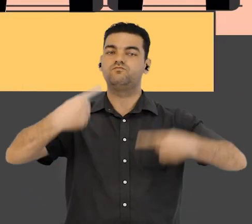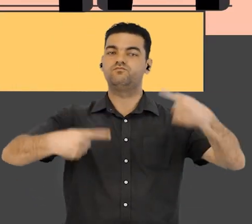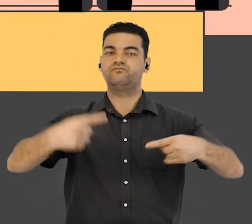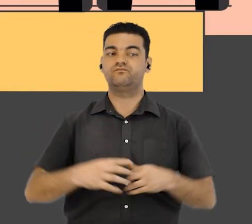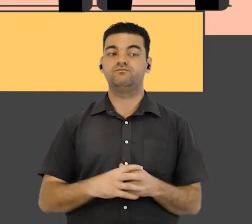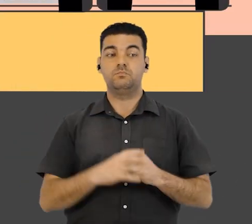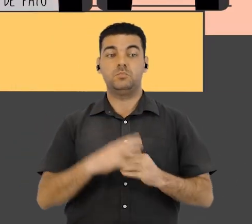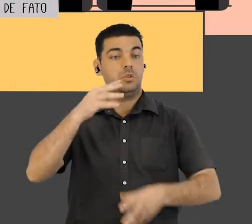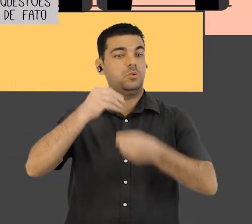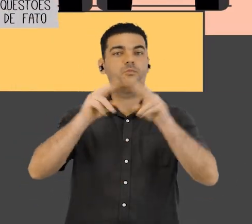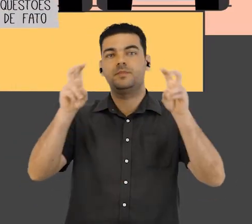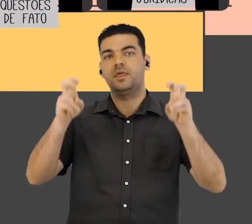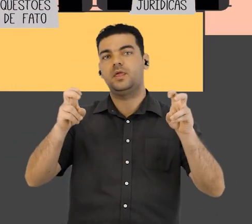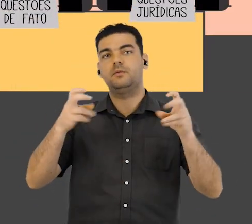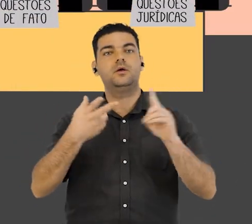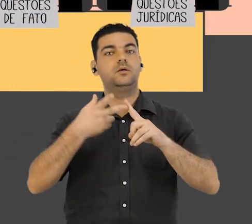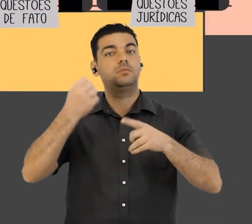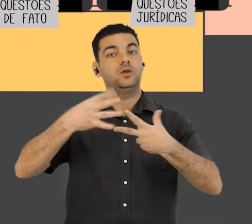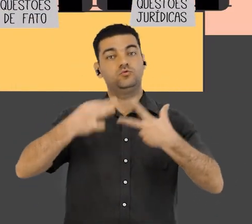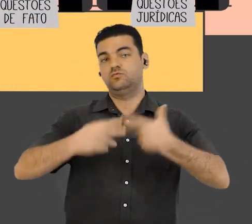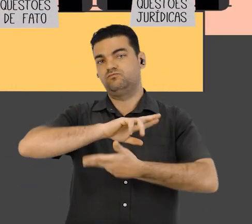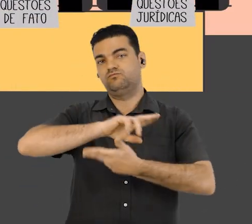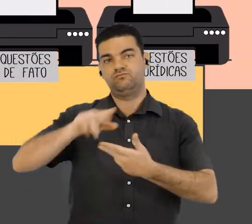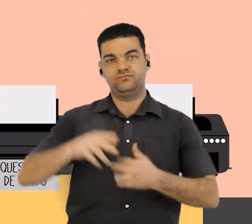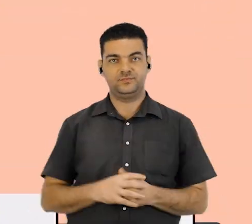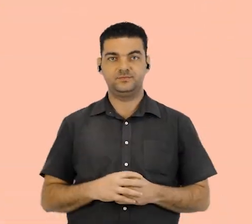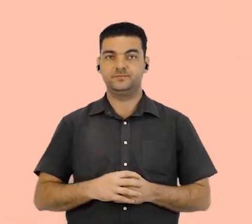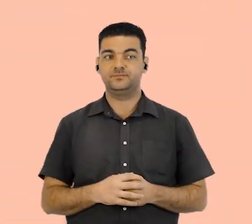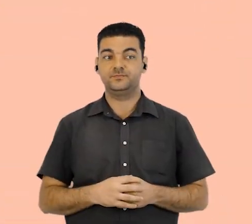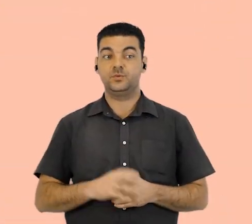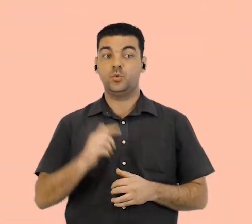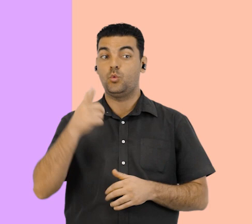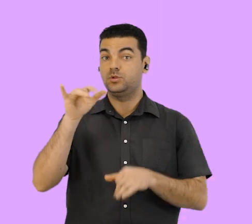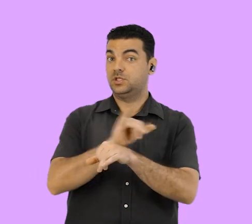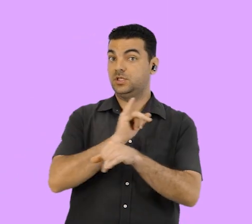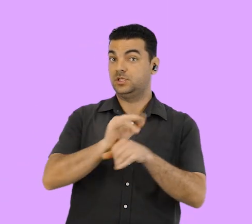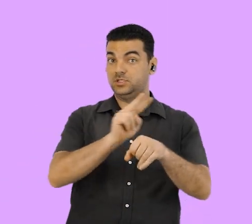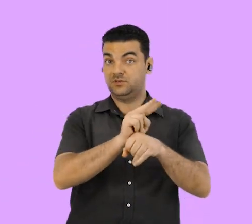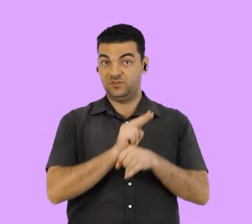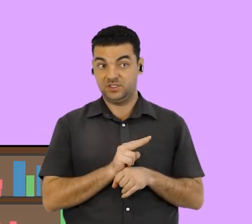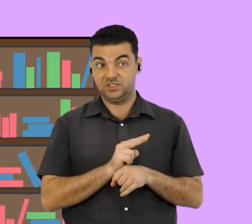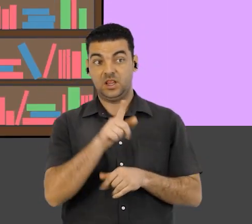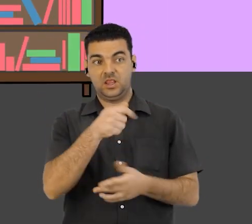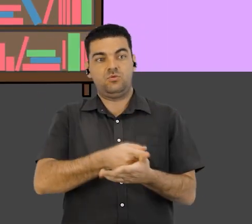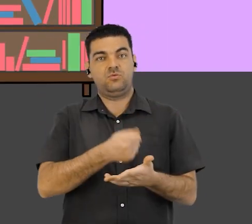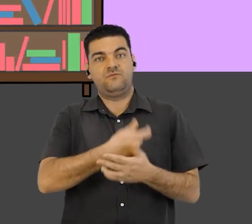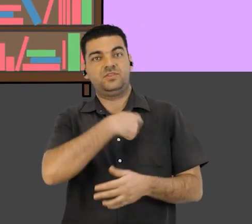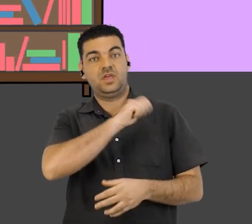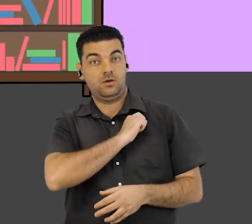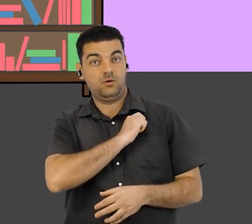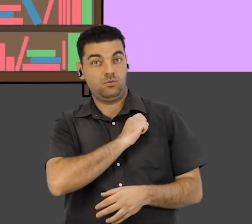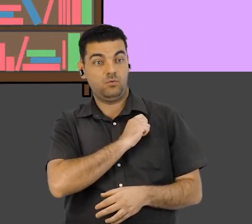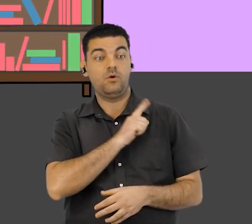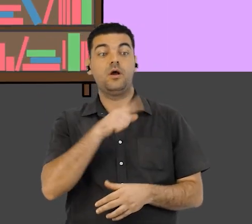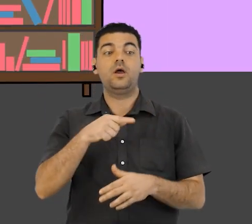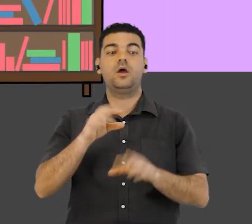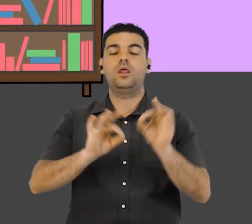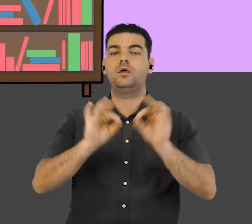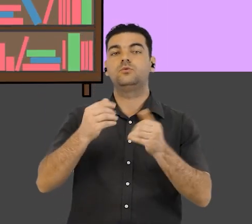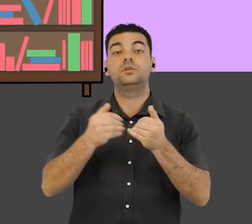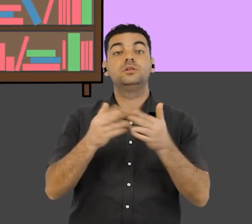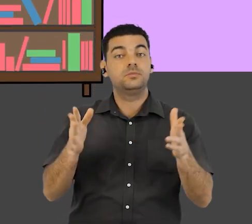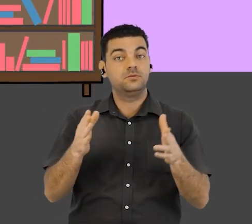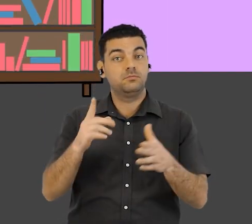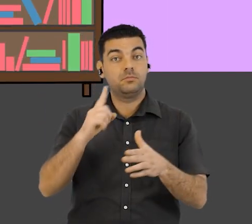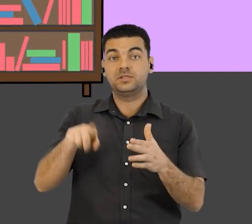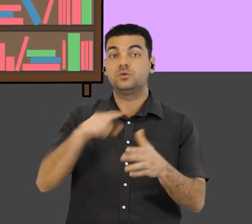defesa, podendo incluir questões de fato ou jurídicas. Outros mecanismos judiciais de defesa na execução fiscal são ação anulatória